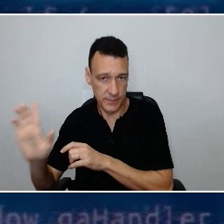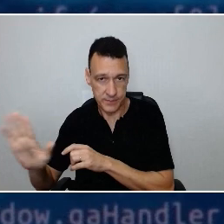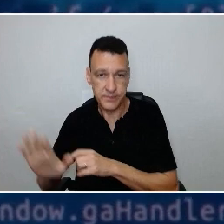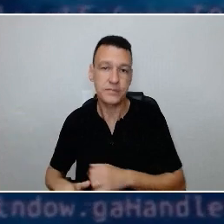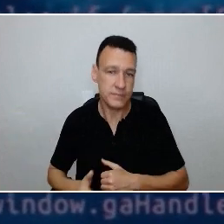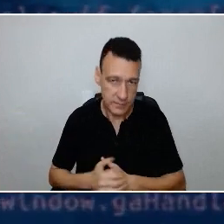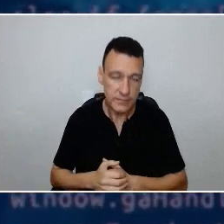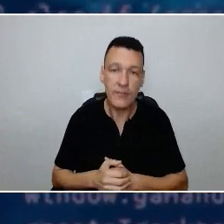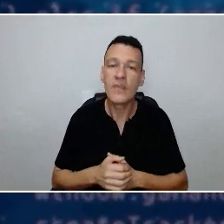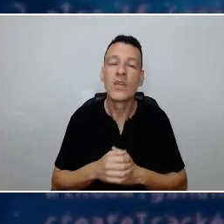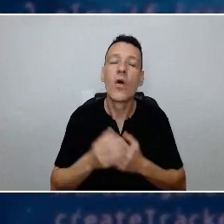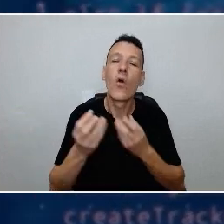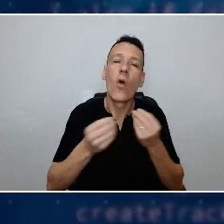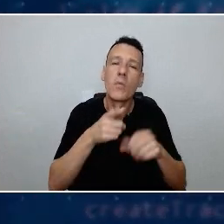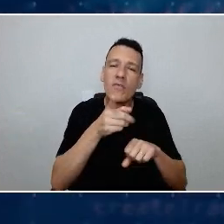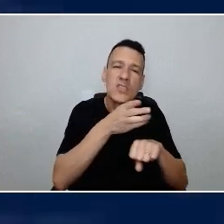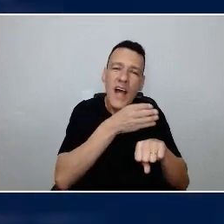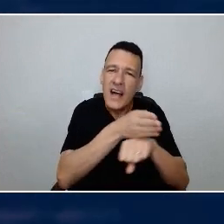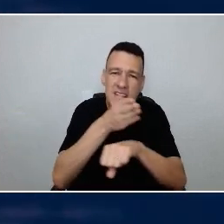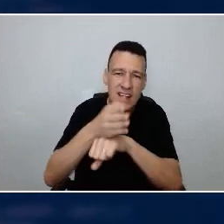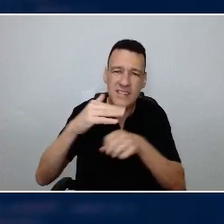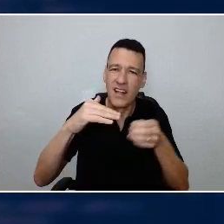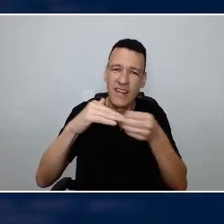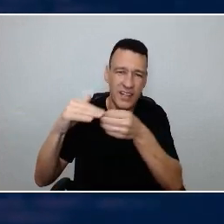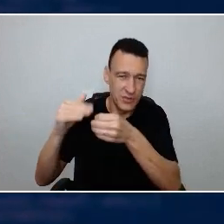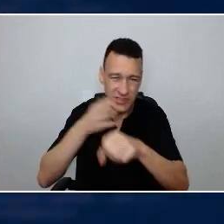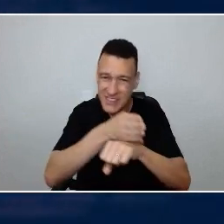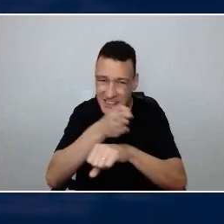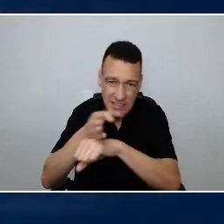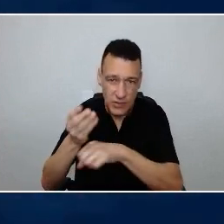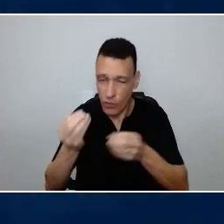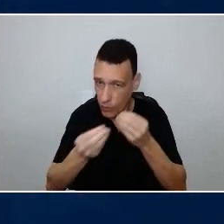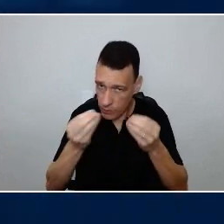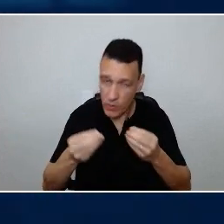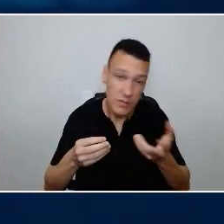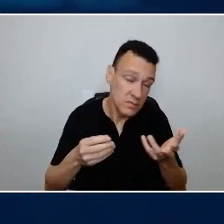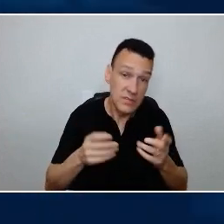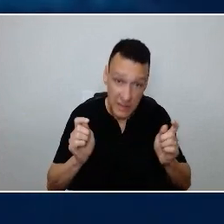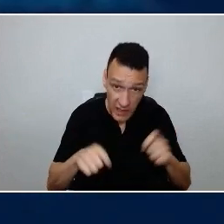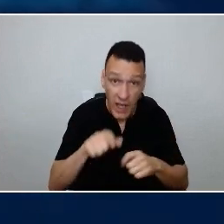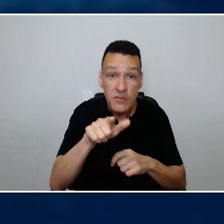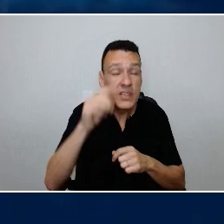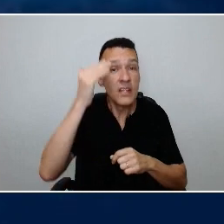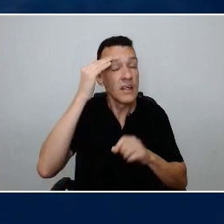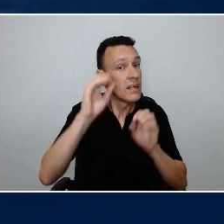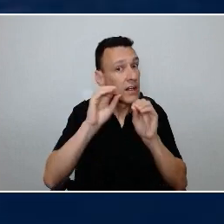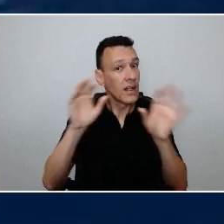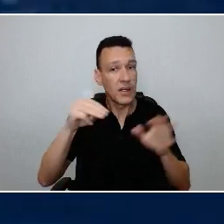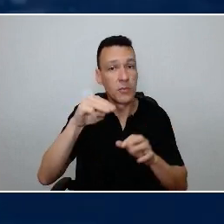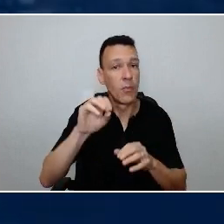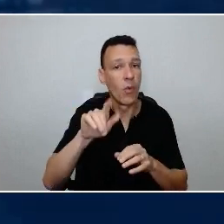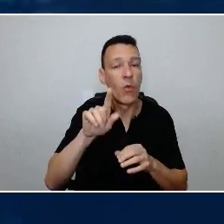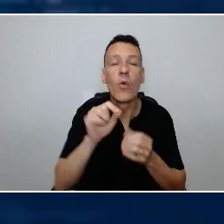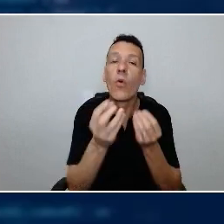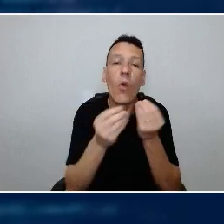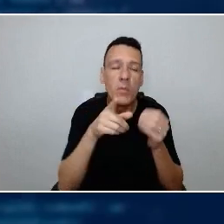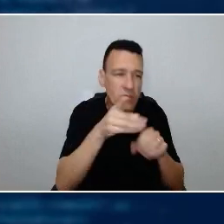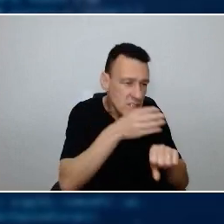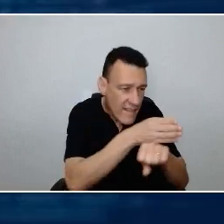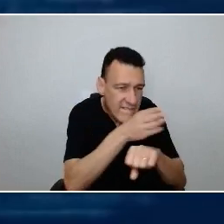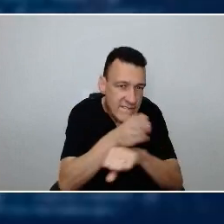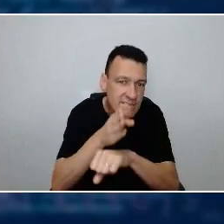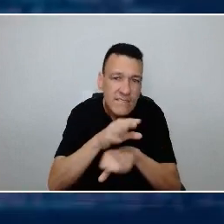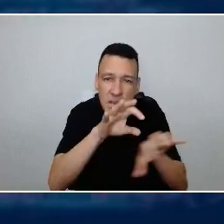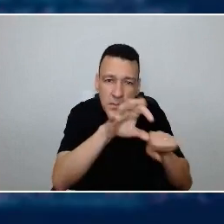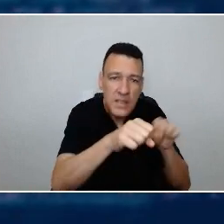é pra gente entender a base da mongodb entender a melhor maneira de consumir mongo DB mong DB ela foi construída pensando em